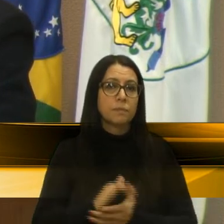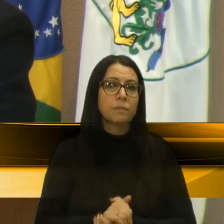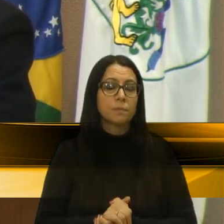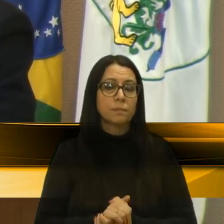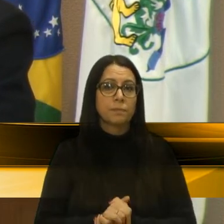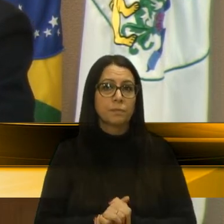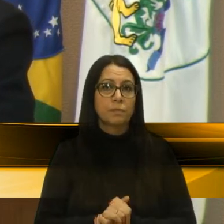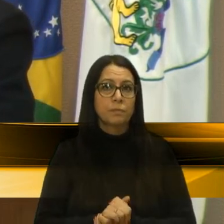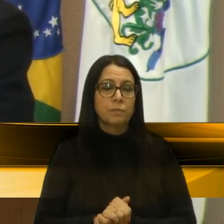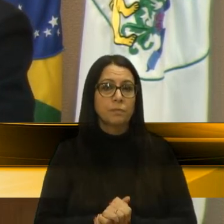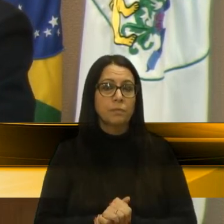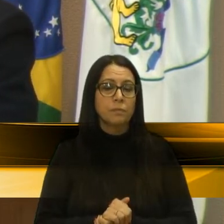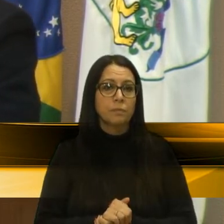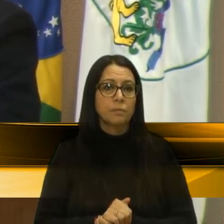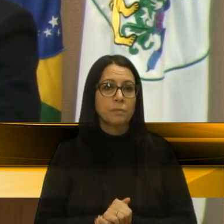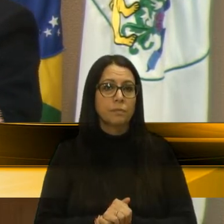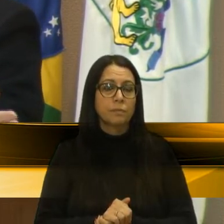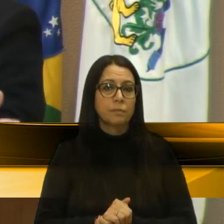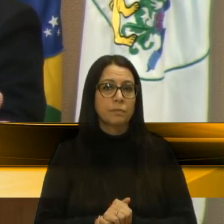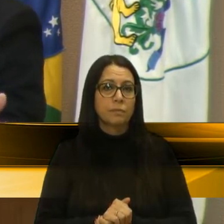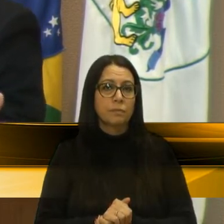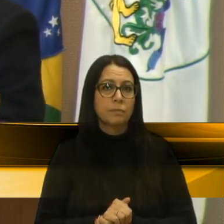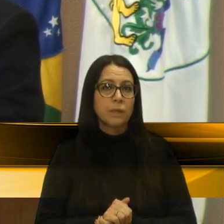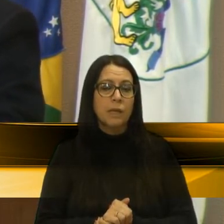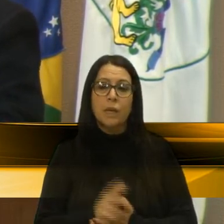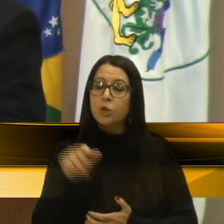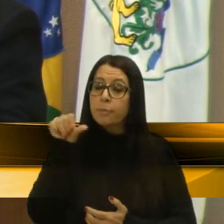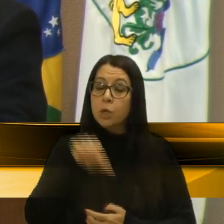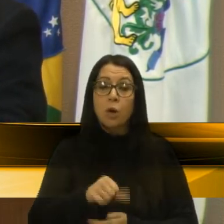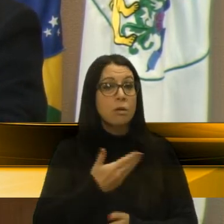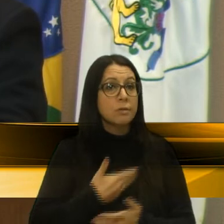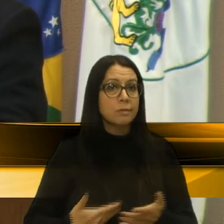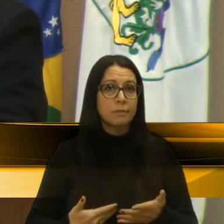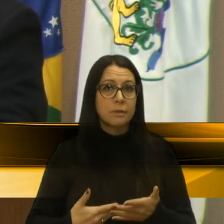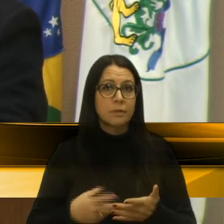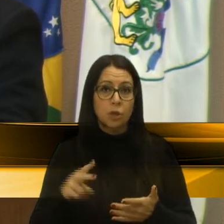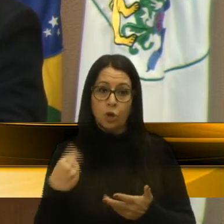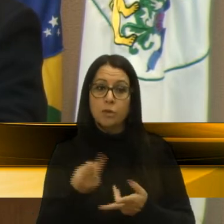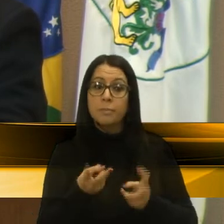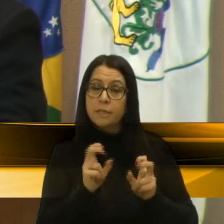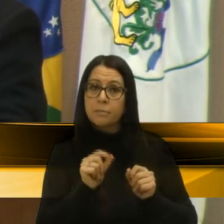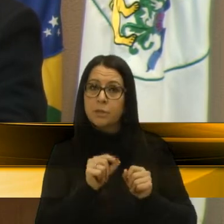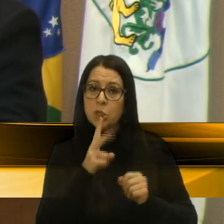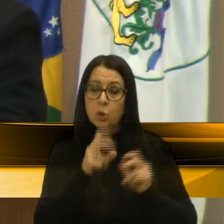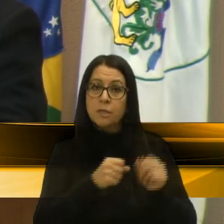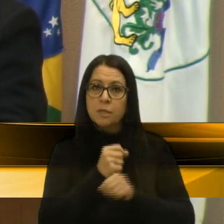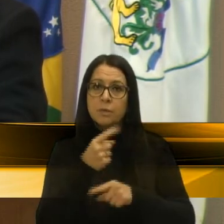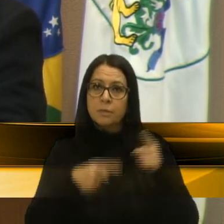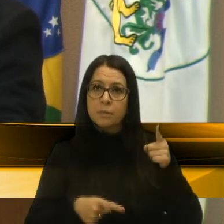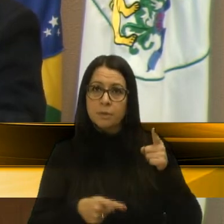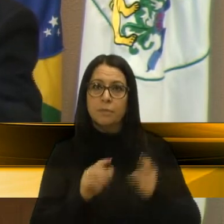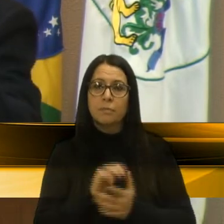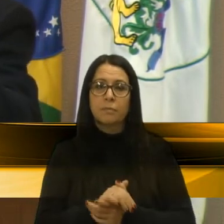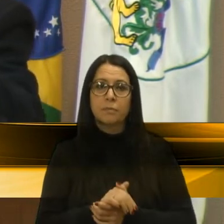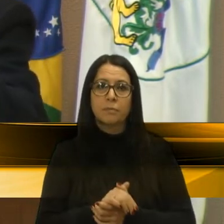os piores governos, como diz o vereador Renato Nunes, nosso ilustre